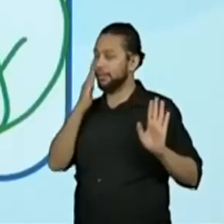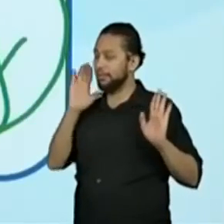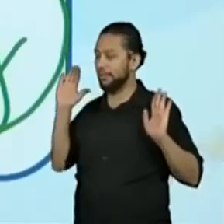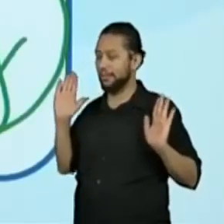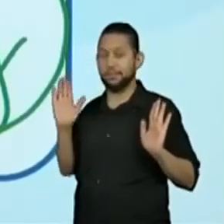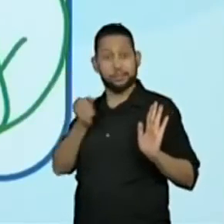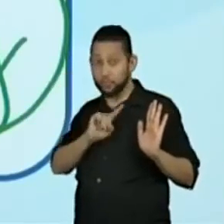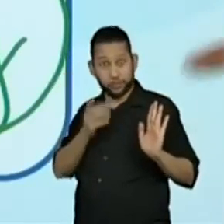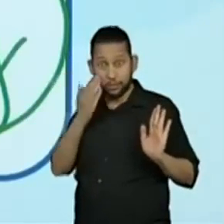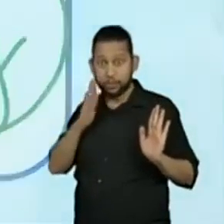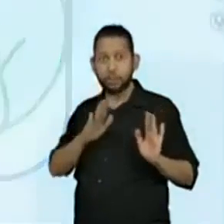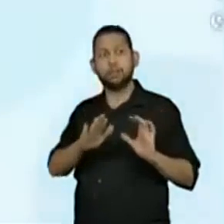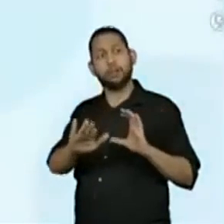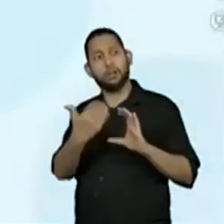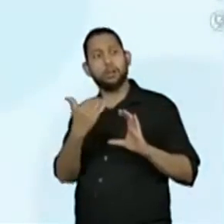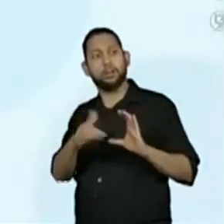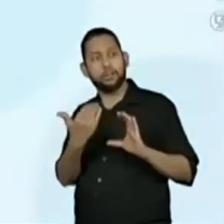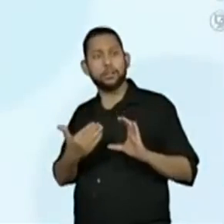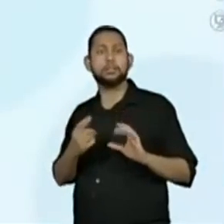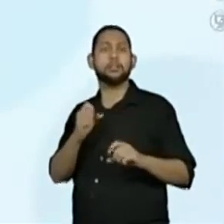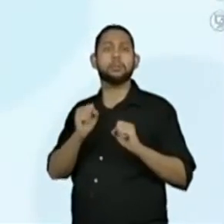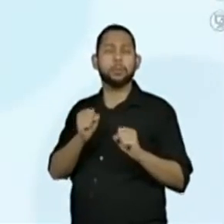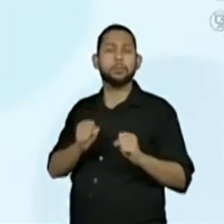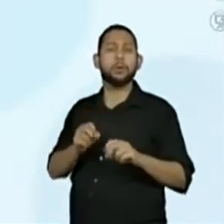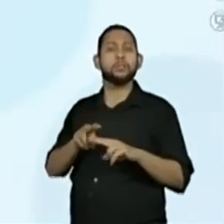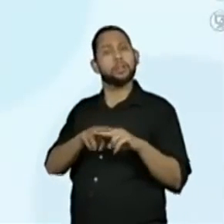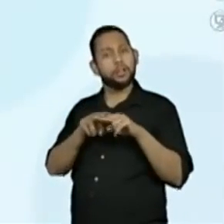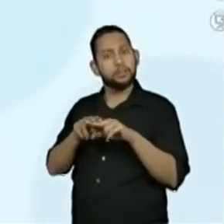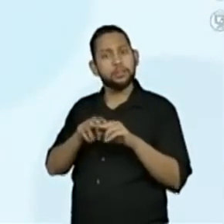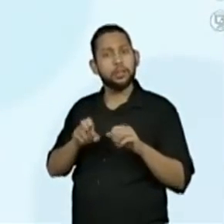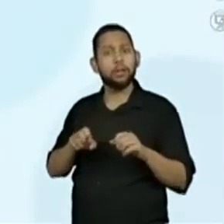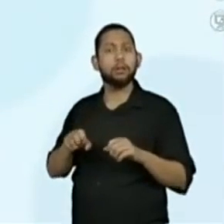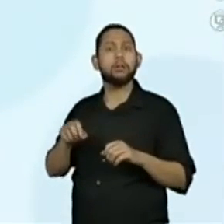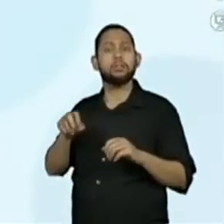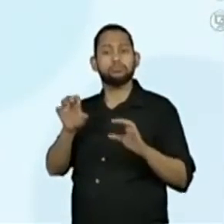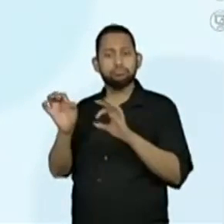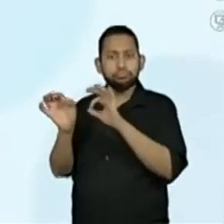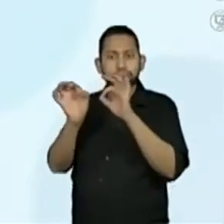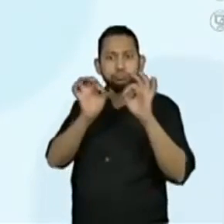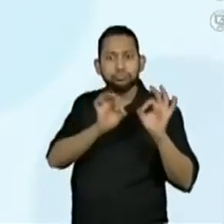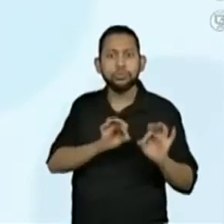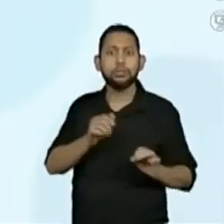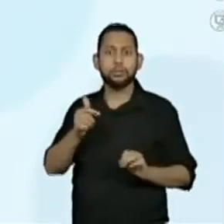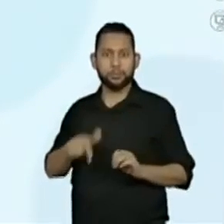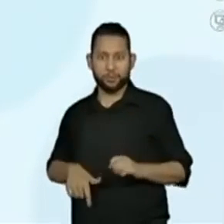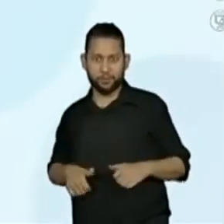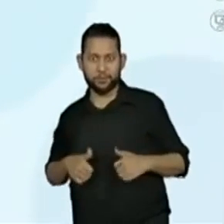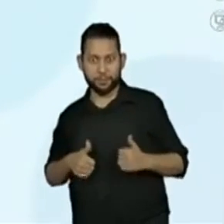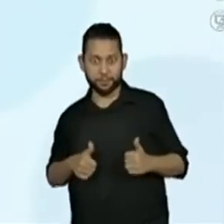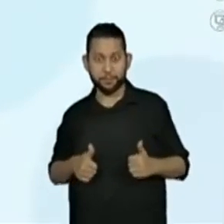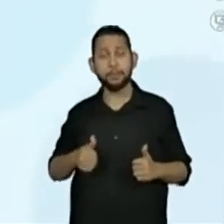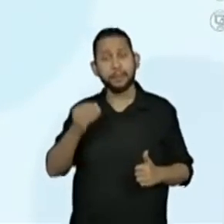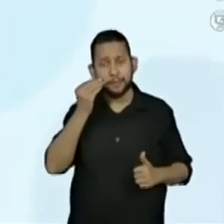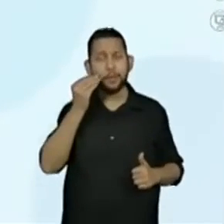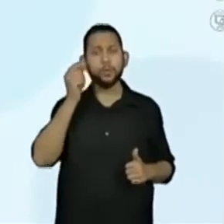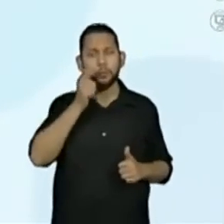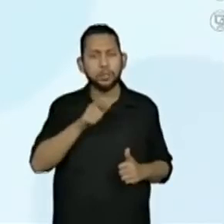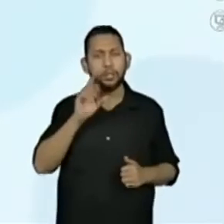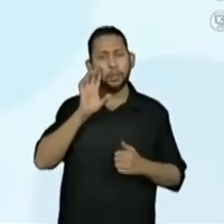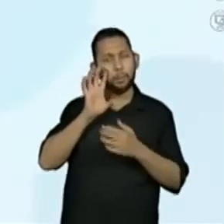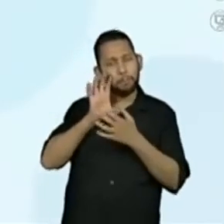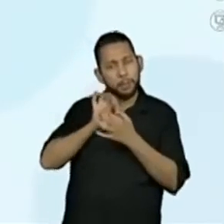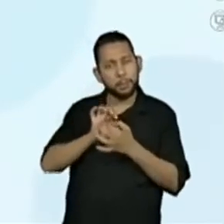Se não dá uma retoma a Dinha lá no vídeo depois e tenta entender